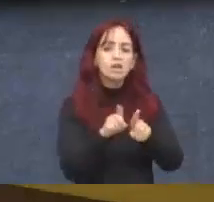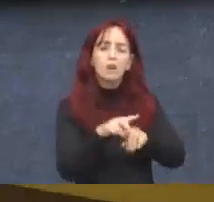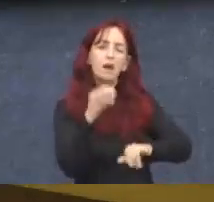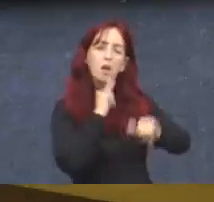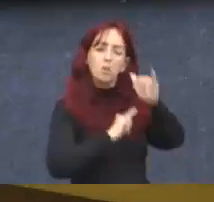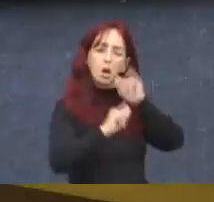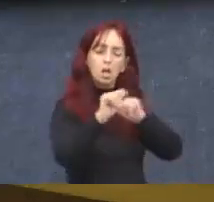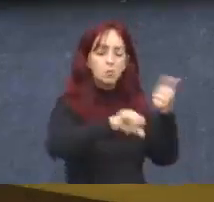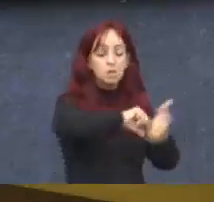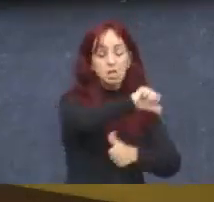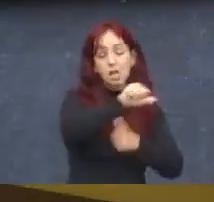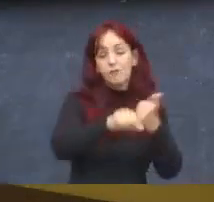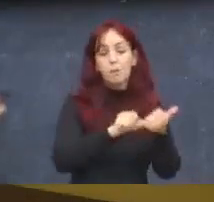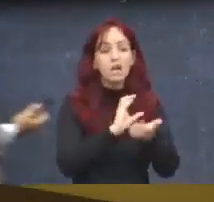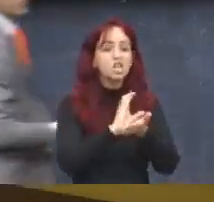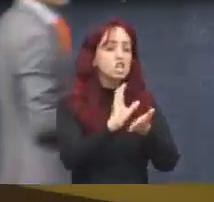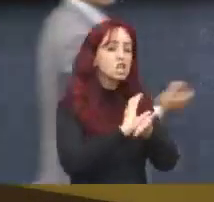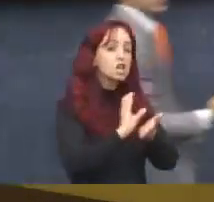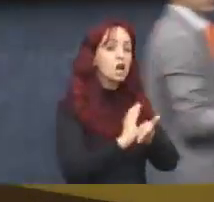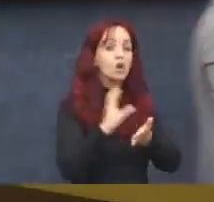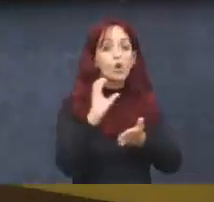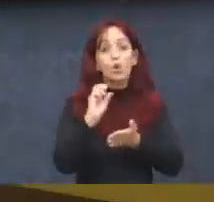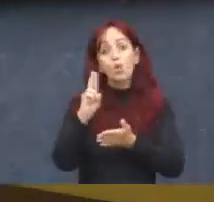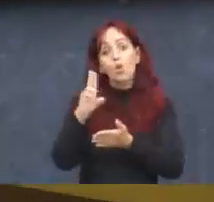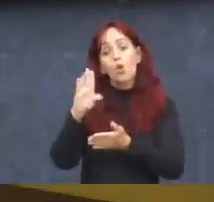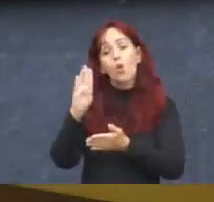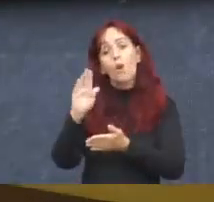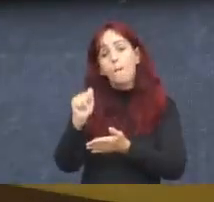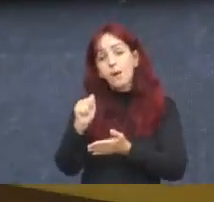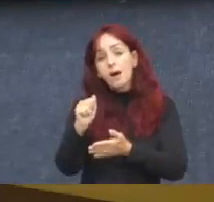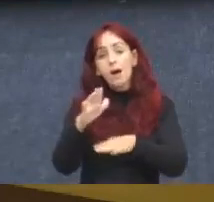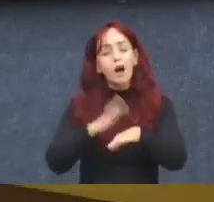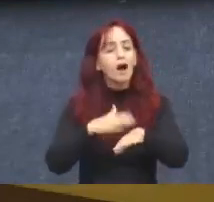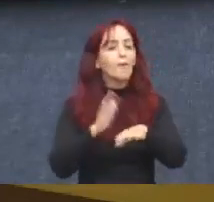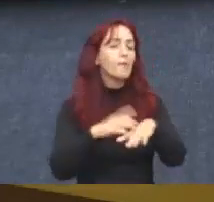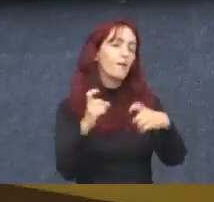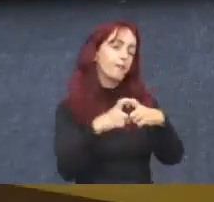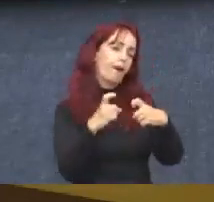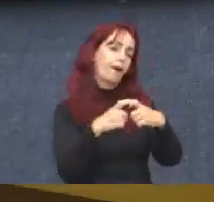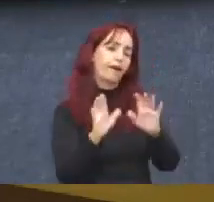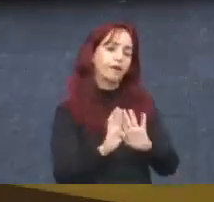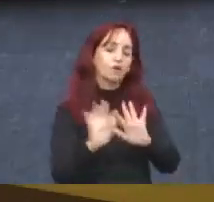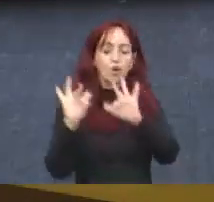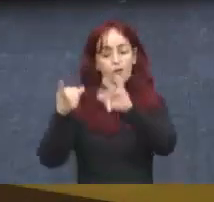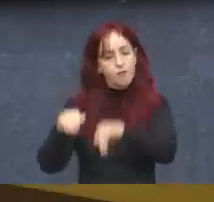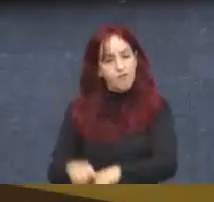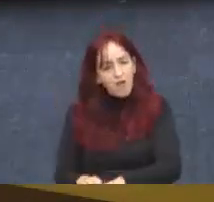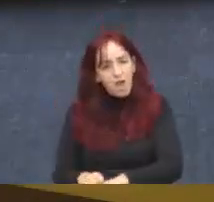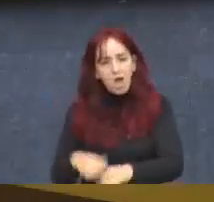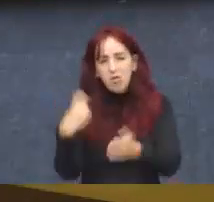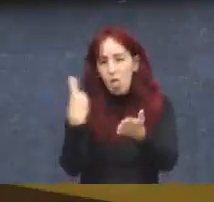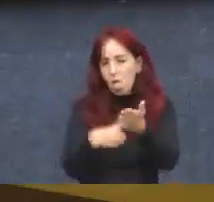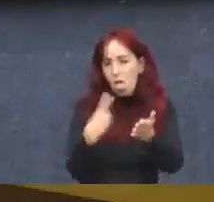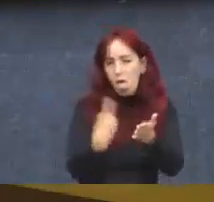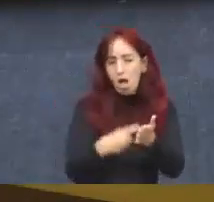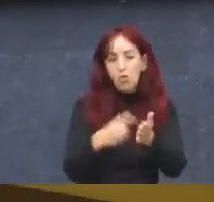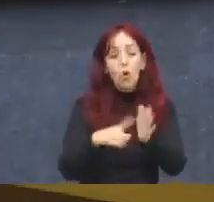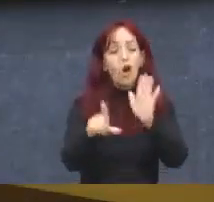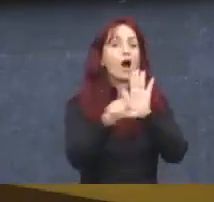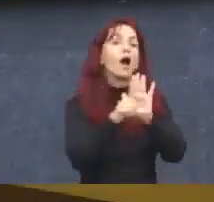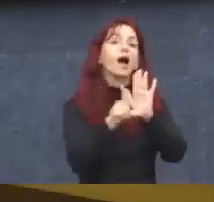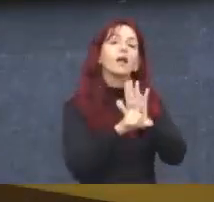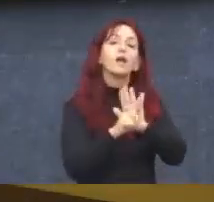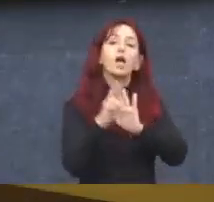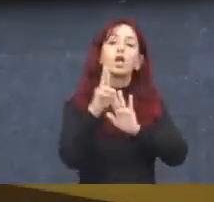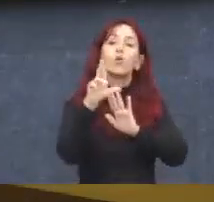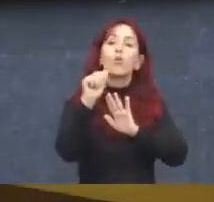transferência de dinheiro para Cuba, chamado Mais Médicos. Fim do rigor da Lei Rouanet. Agora,